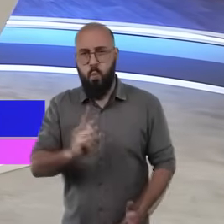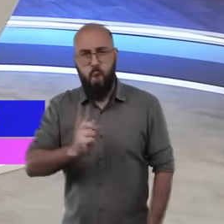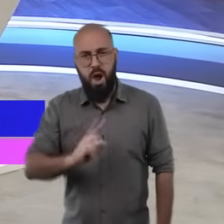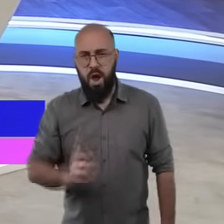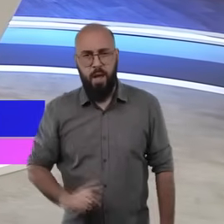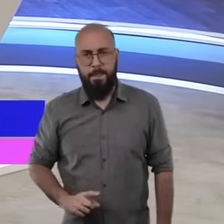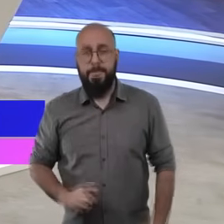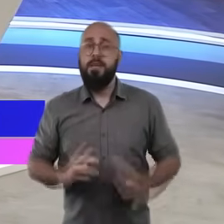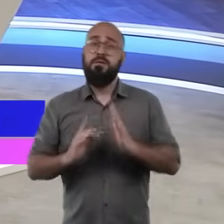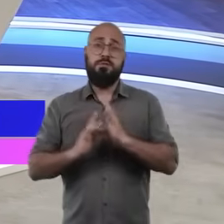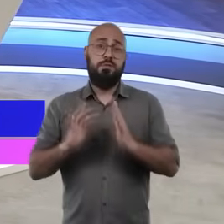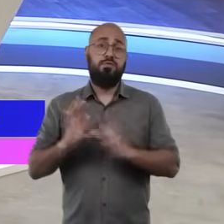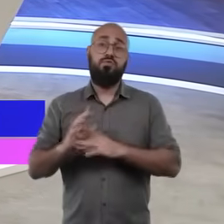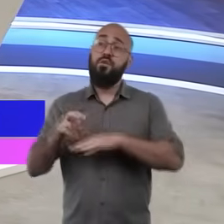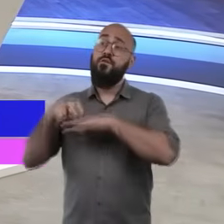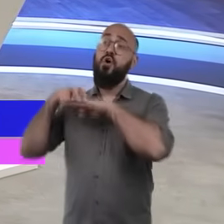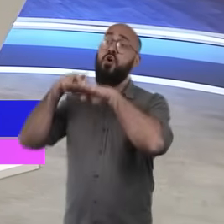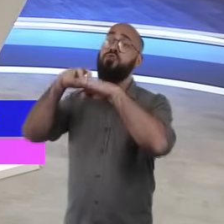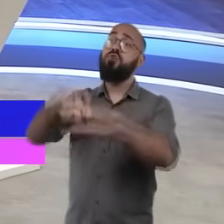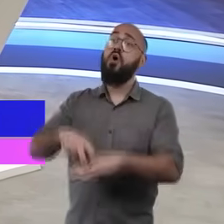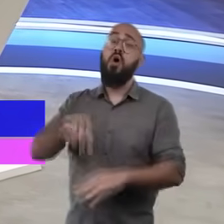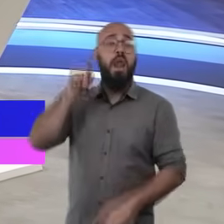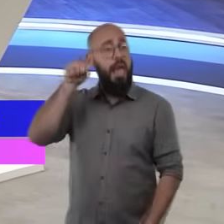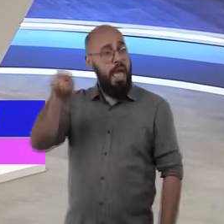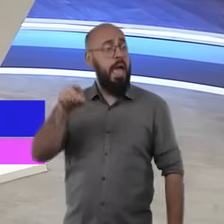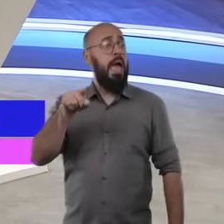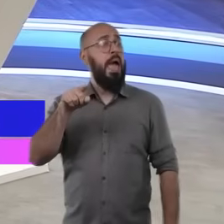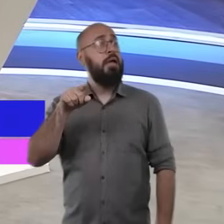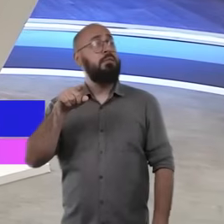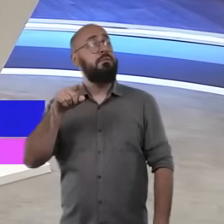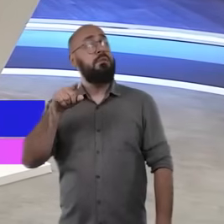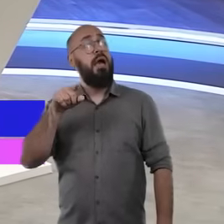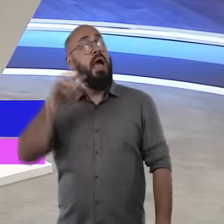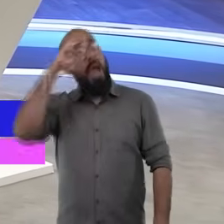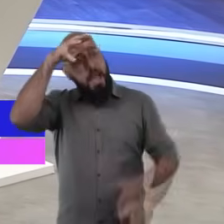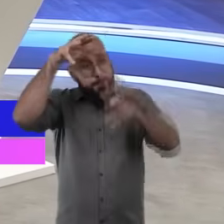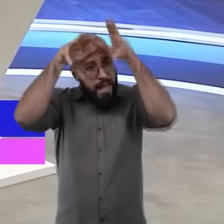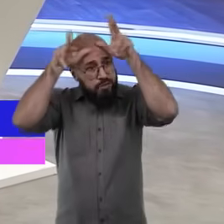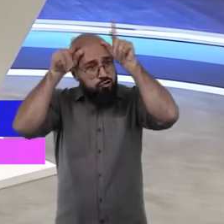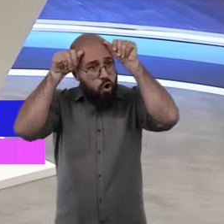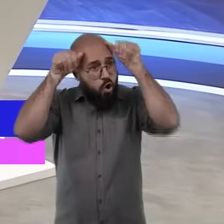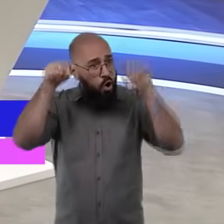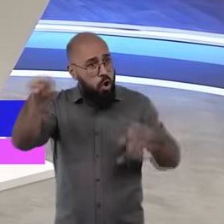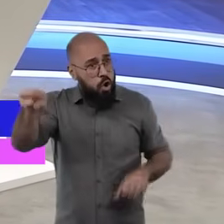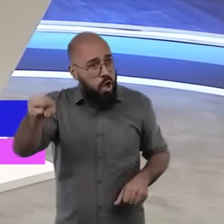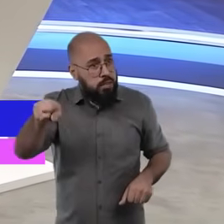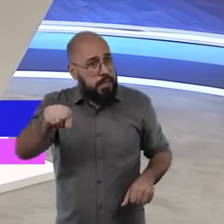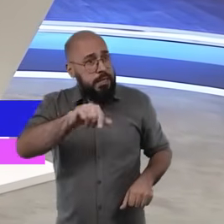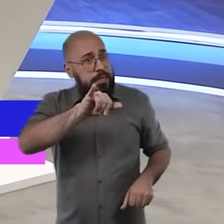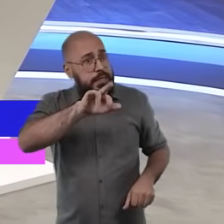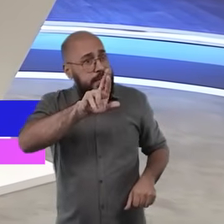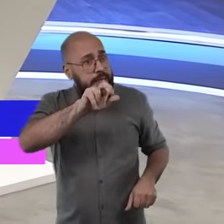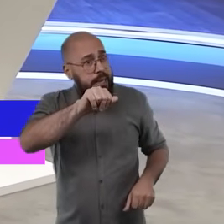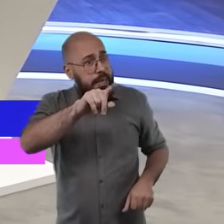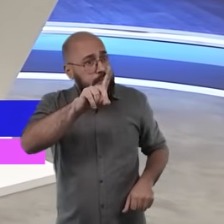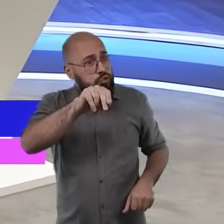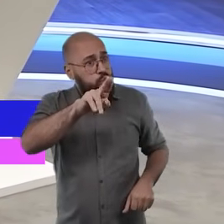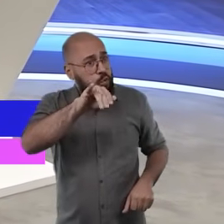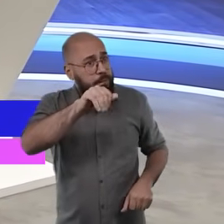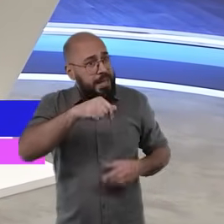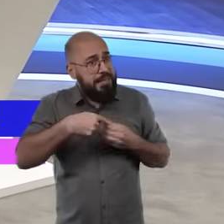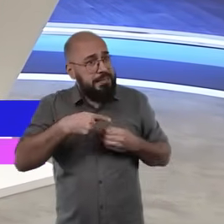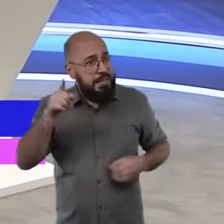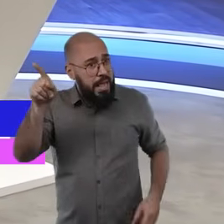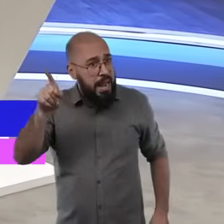e ele está lá em Iranduba, no Amazonas. Não, ele não está em Iranduba, no Amazonas, porque o mundo vai ver. Não, Jesus voltou e ele